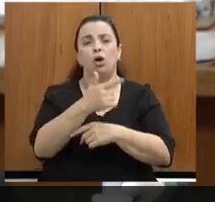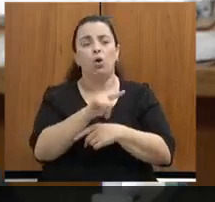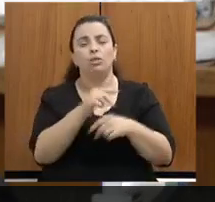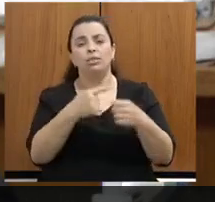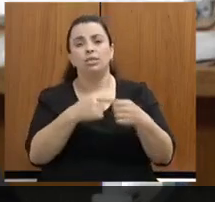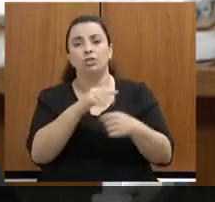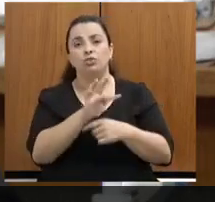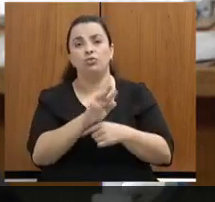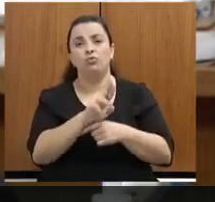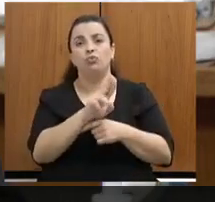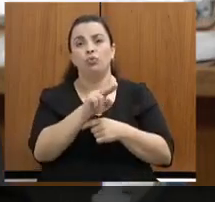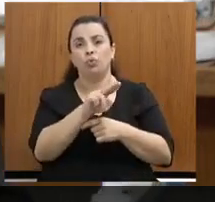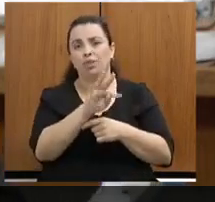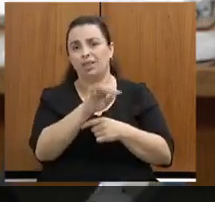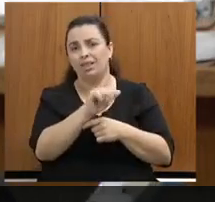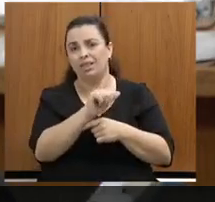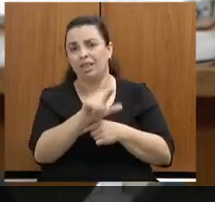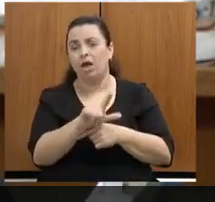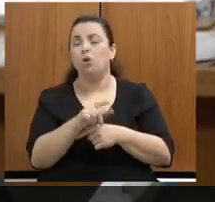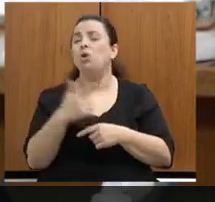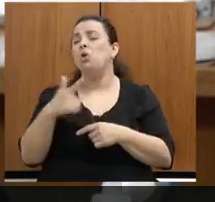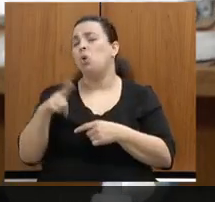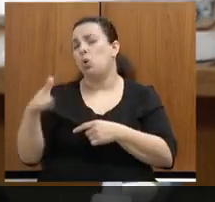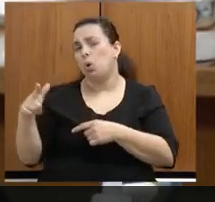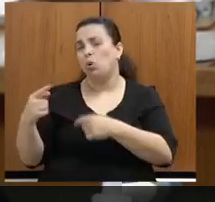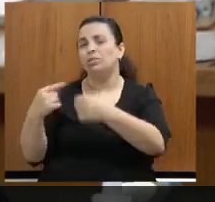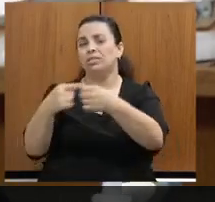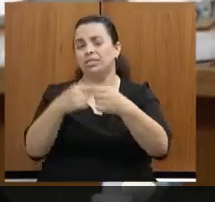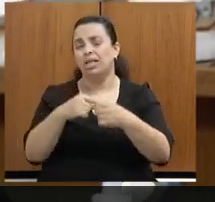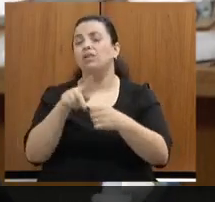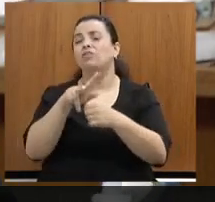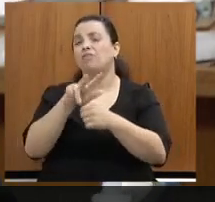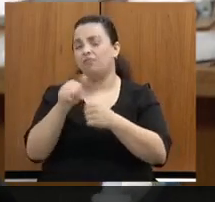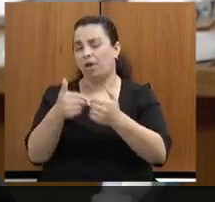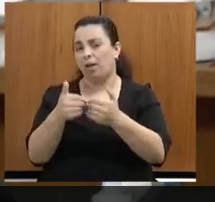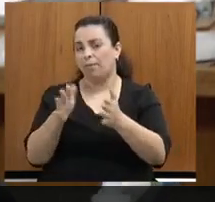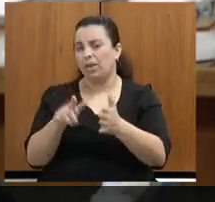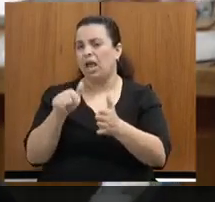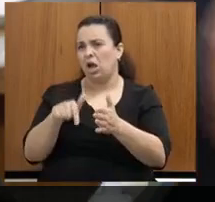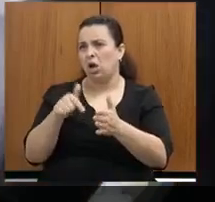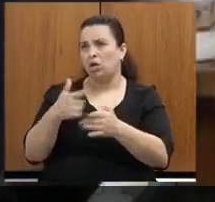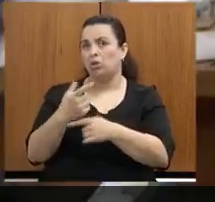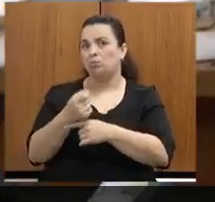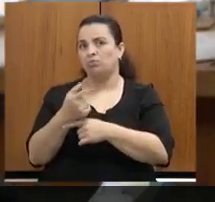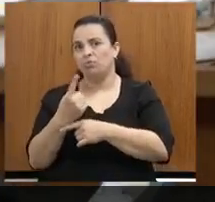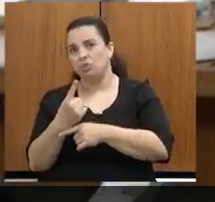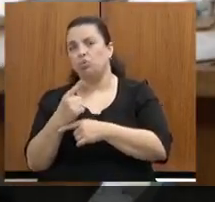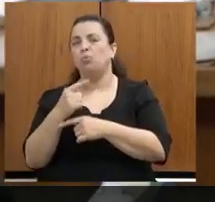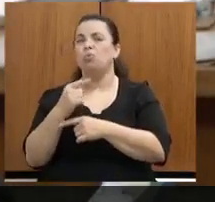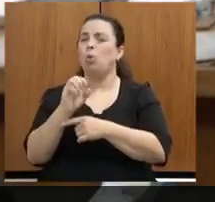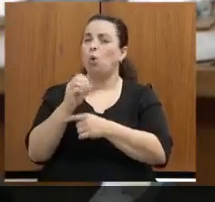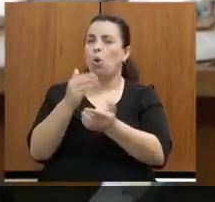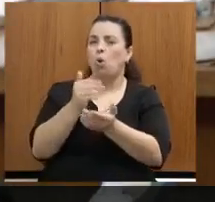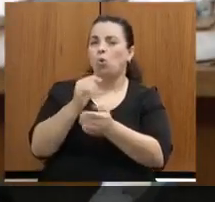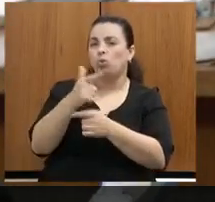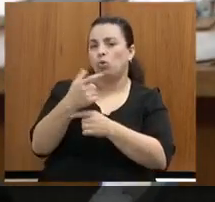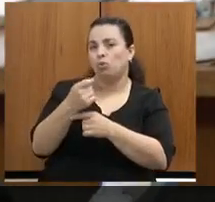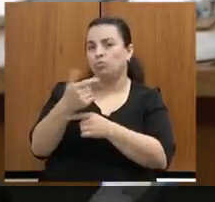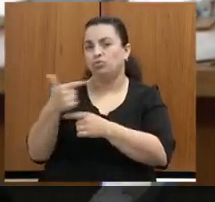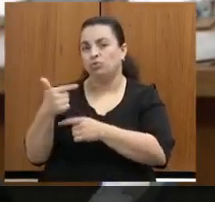ao longo deste ano ainda e começo do ano que vem pode seguir procedimentos